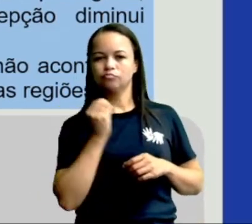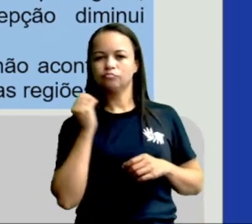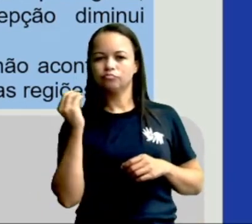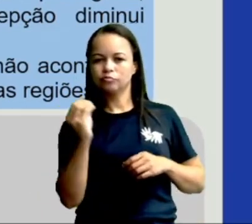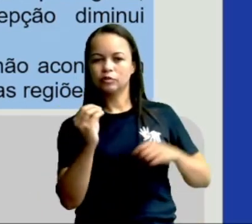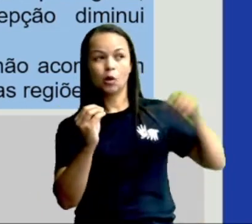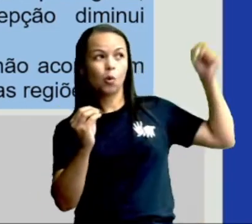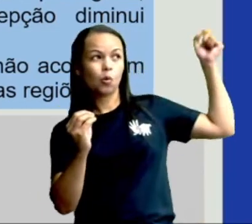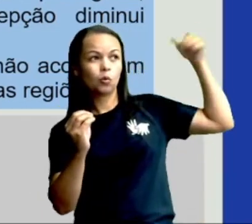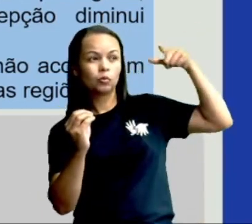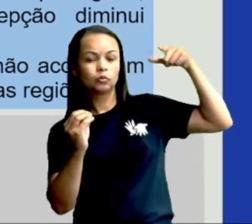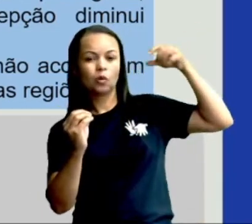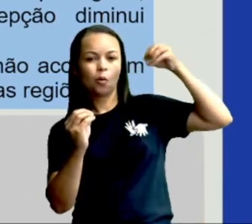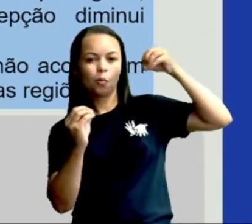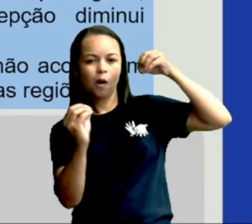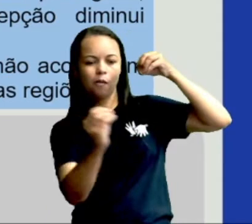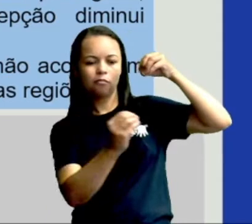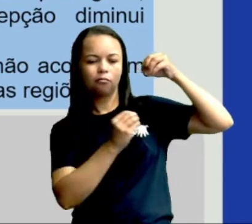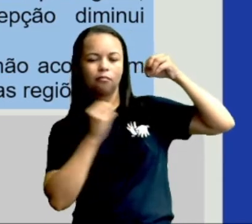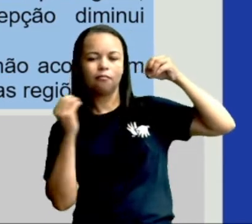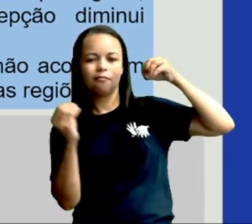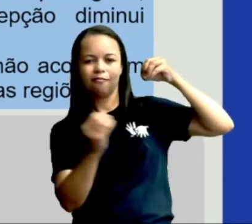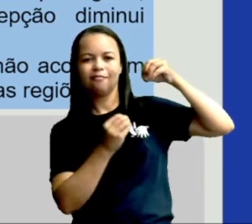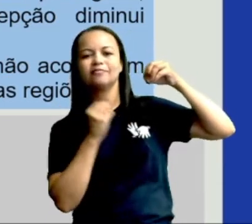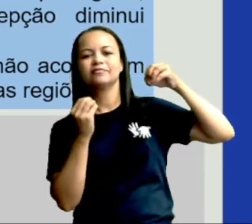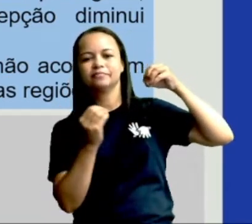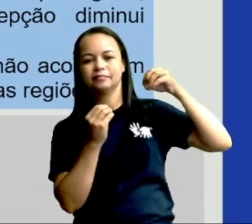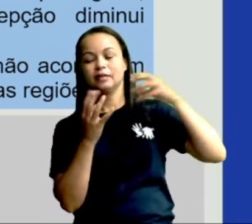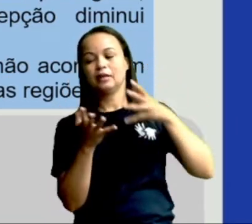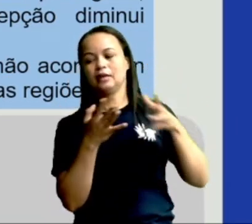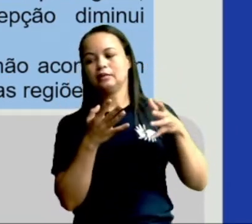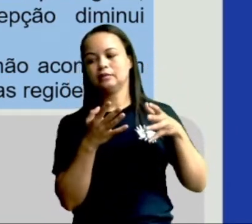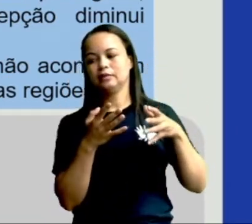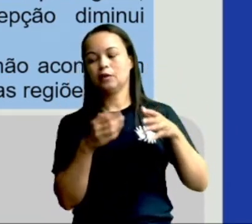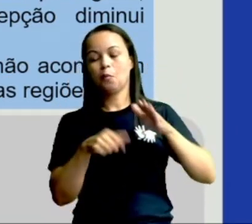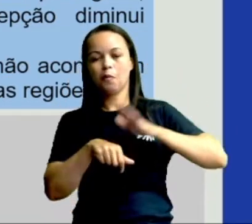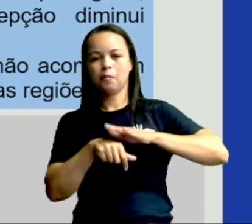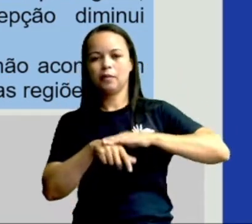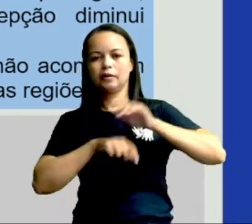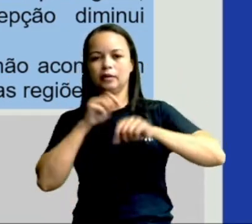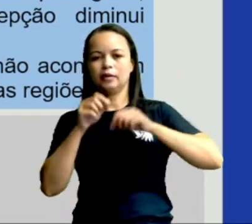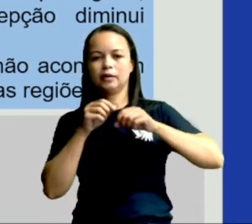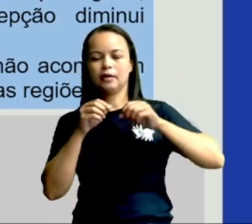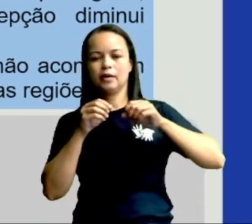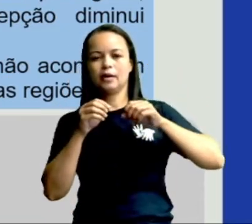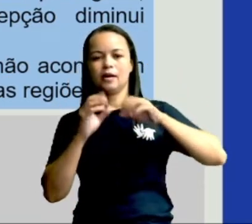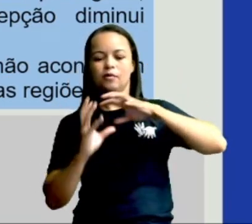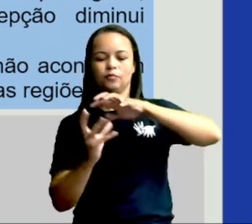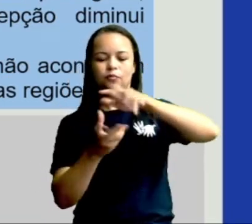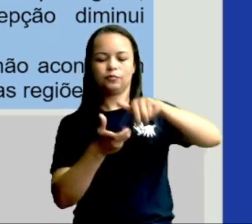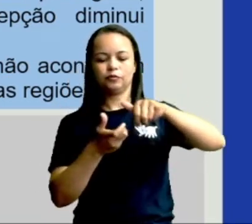é justamente, há momentos em que uma parte, né, da Terra fica mais iluminado, que é justamente quando